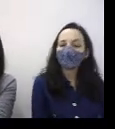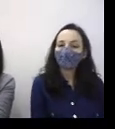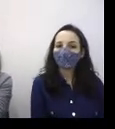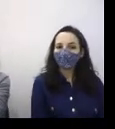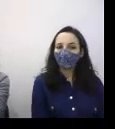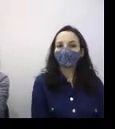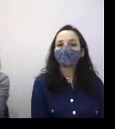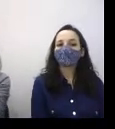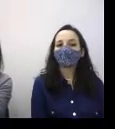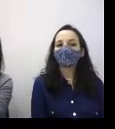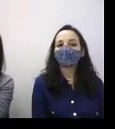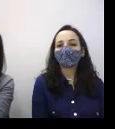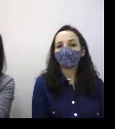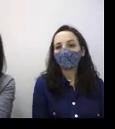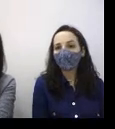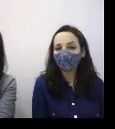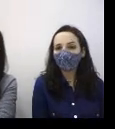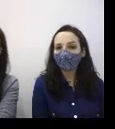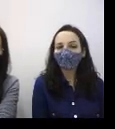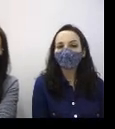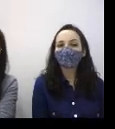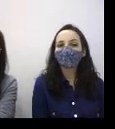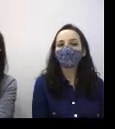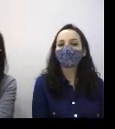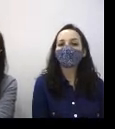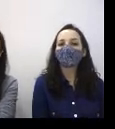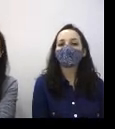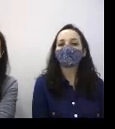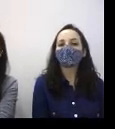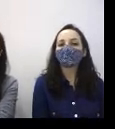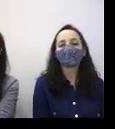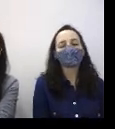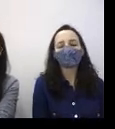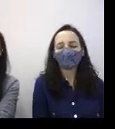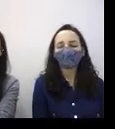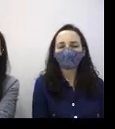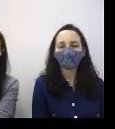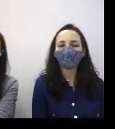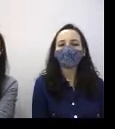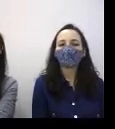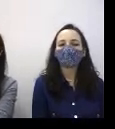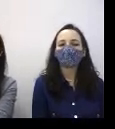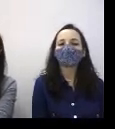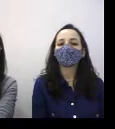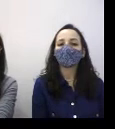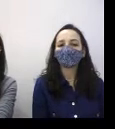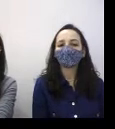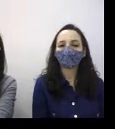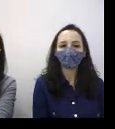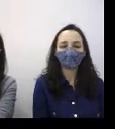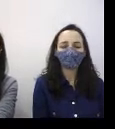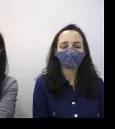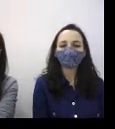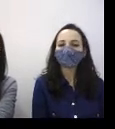E aqui a gente trouxe algumas palavrinhas que estão um pouquinho ligadas, na verdade estão todas, né? Todas